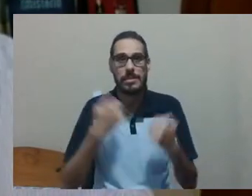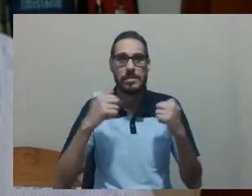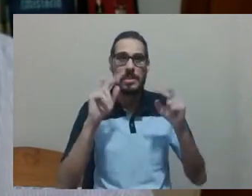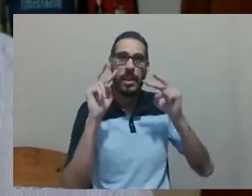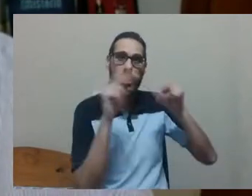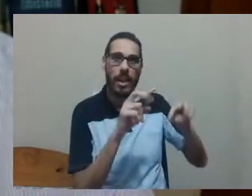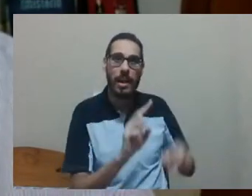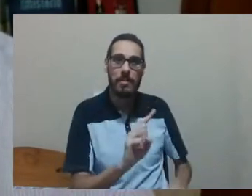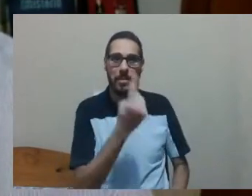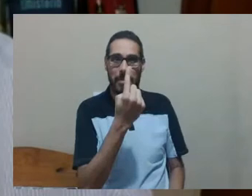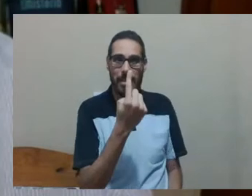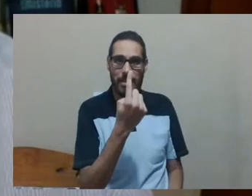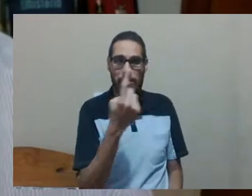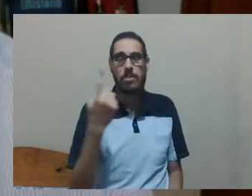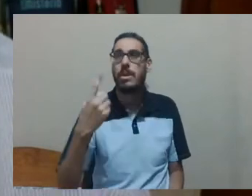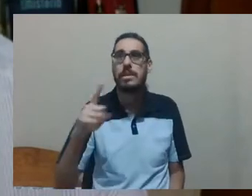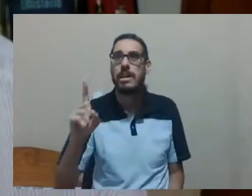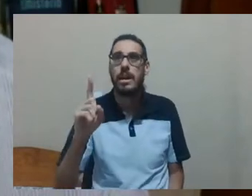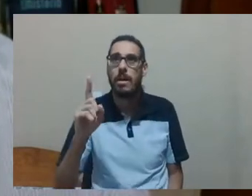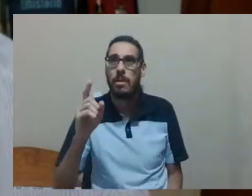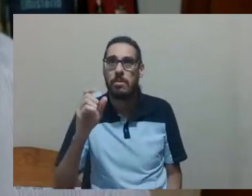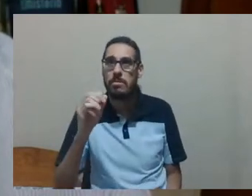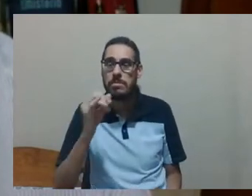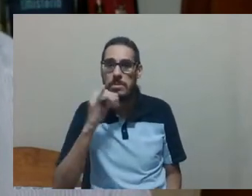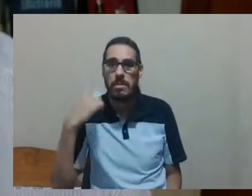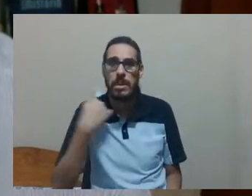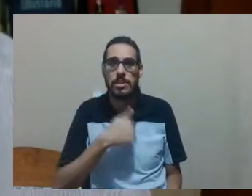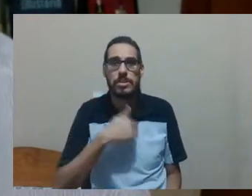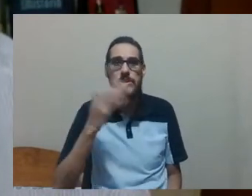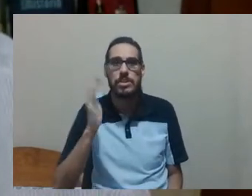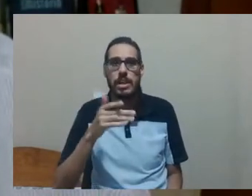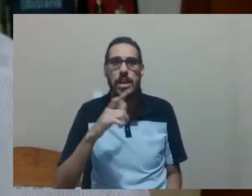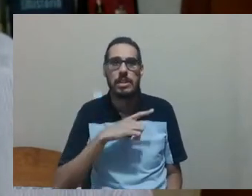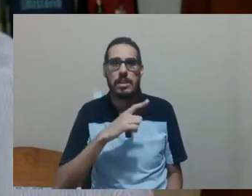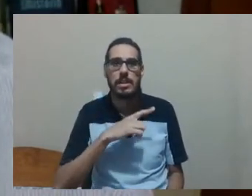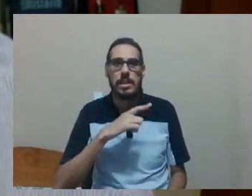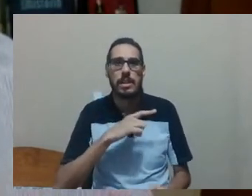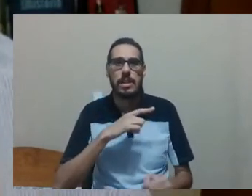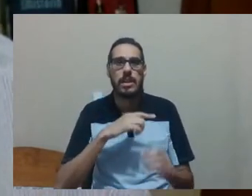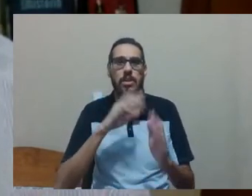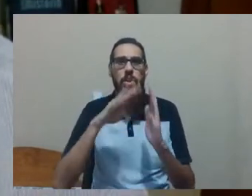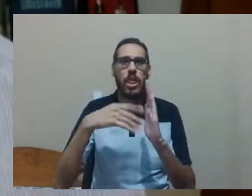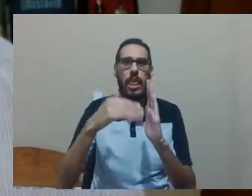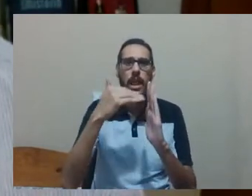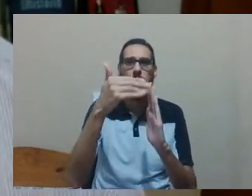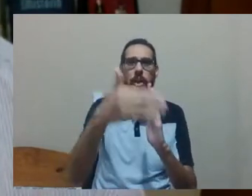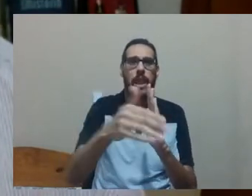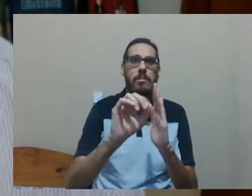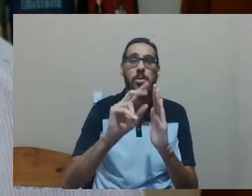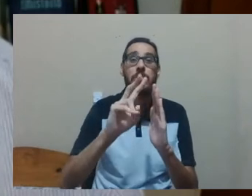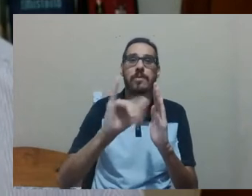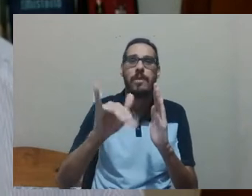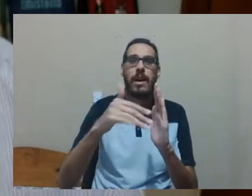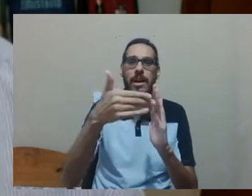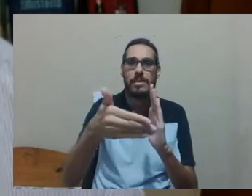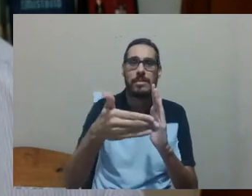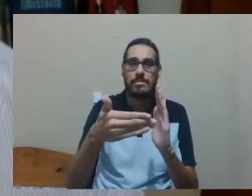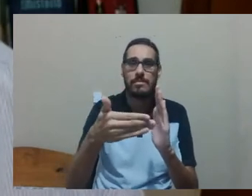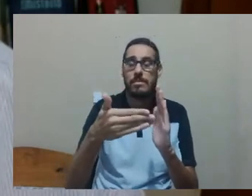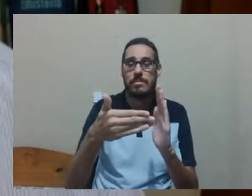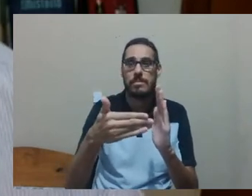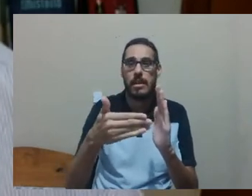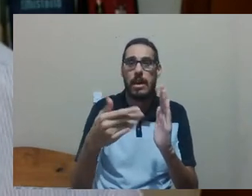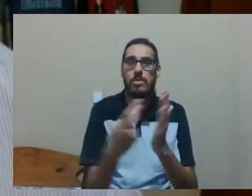ter um cronograma de obra estabelecido para os próximos 4 anos, né? Quando a gente sabe que o cenário do mundo é muito dinâmico,